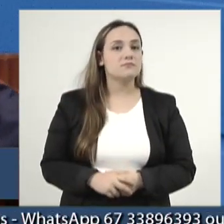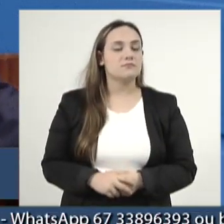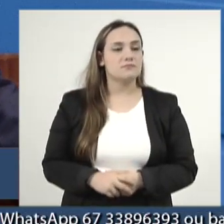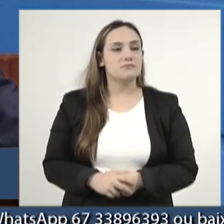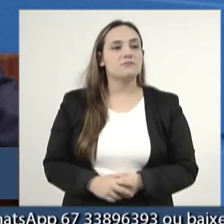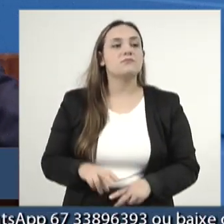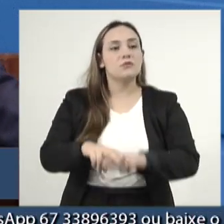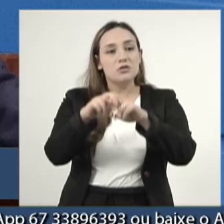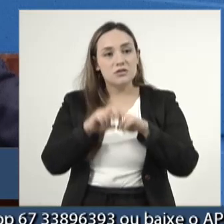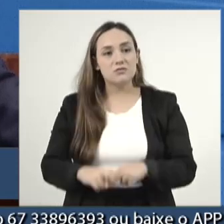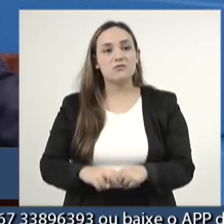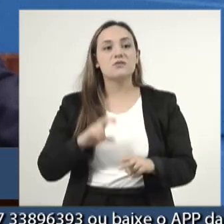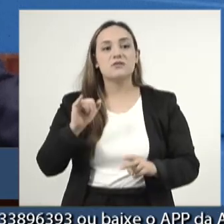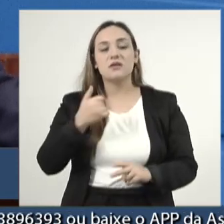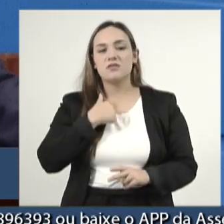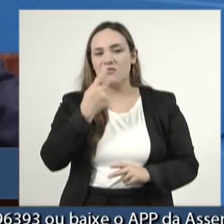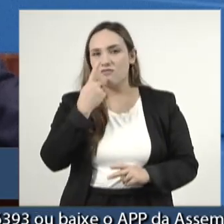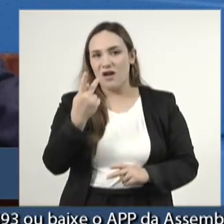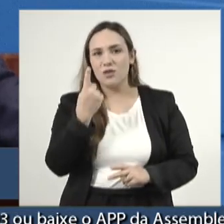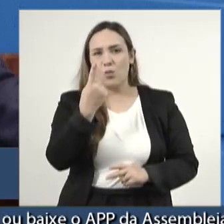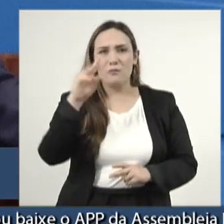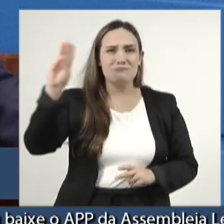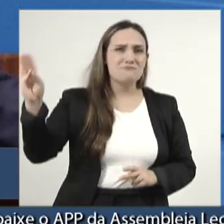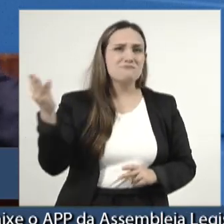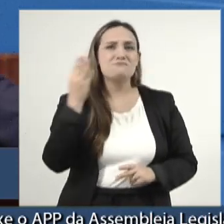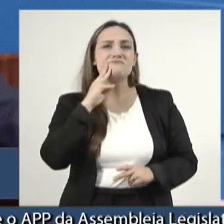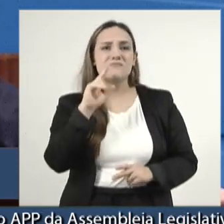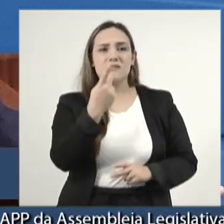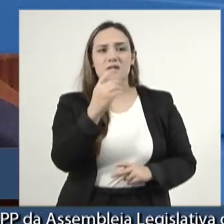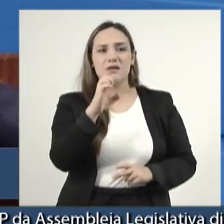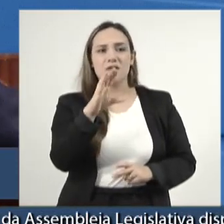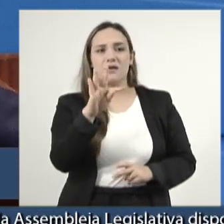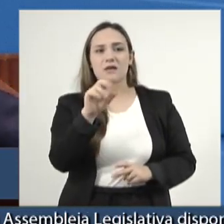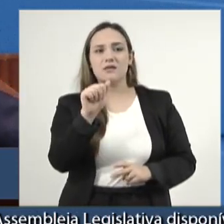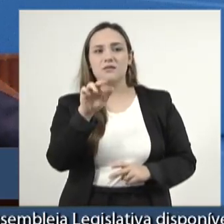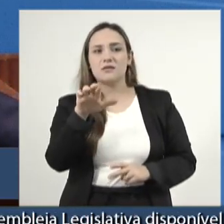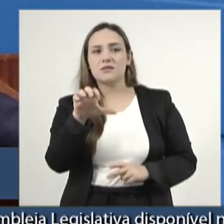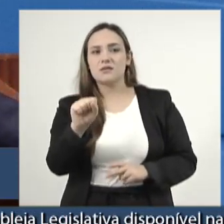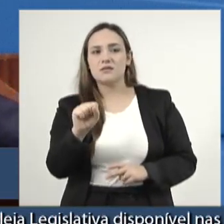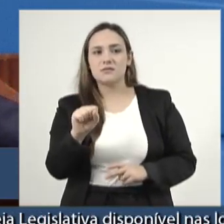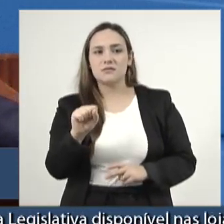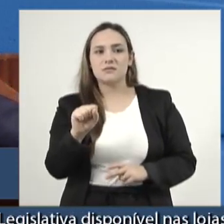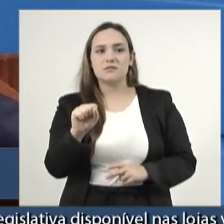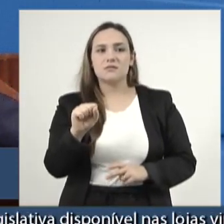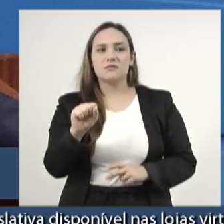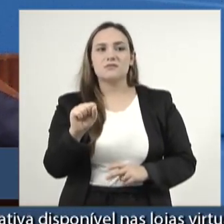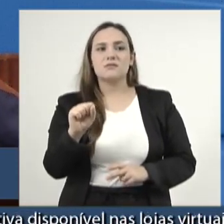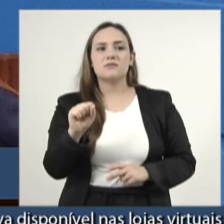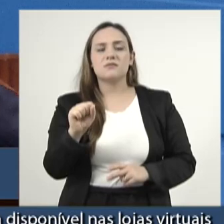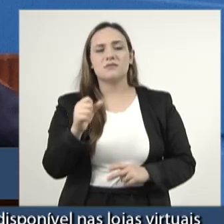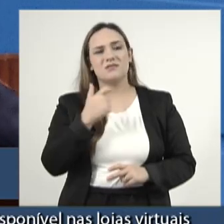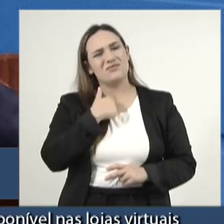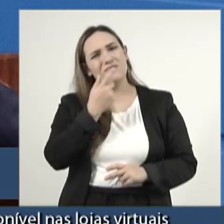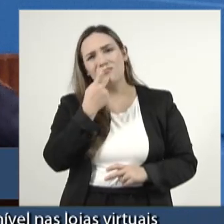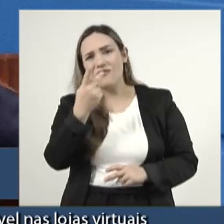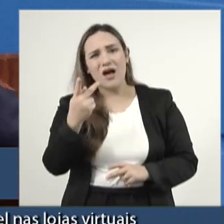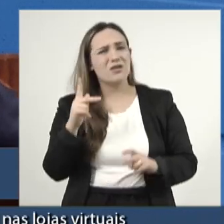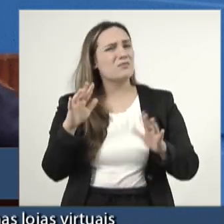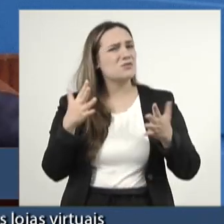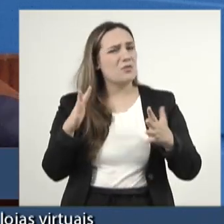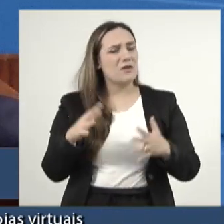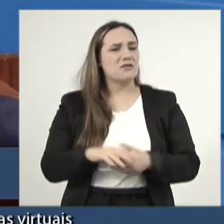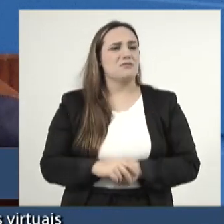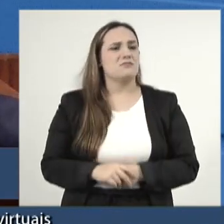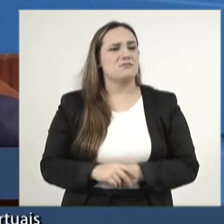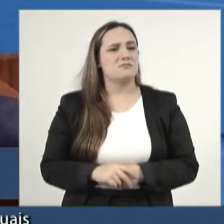quando a gente fala em 1 milhão de hectares queimados, nós estamos falando que significou